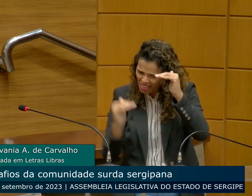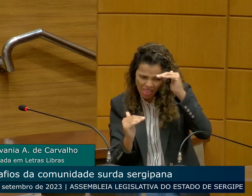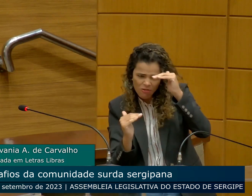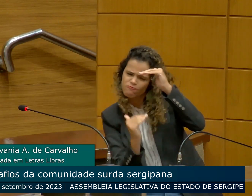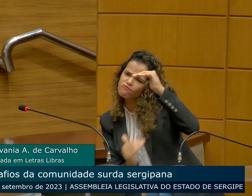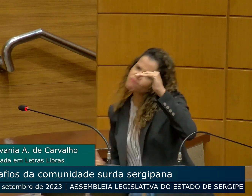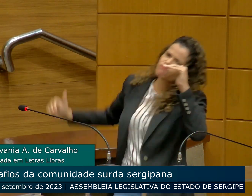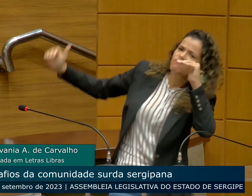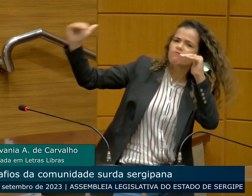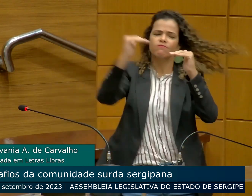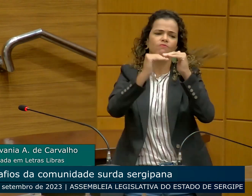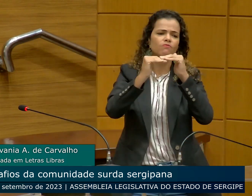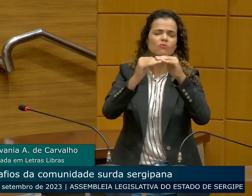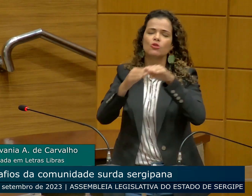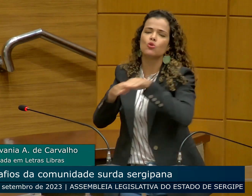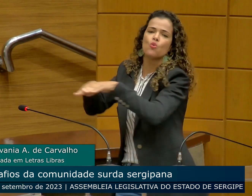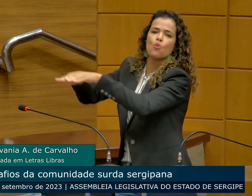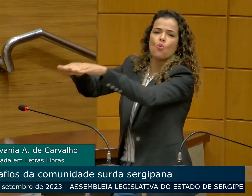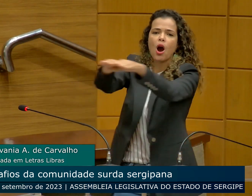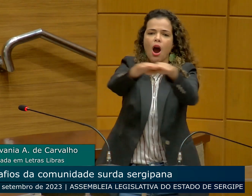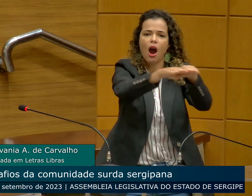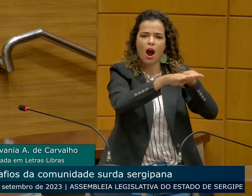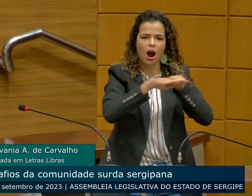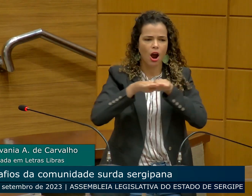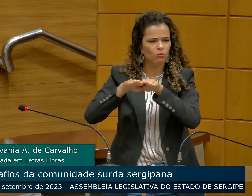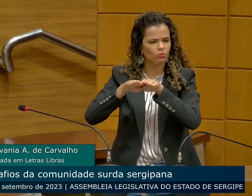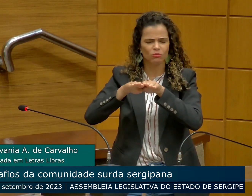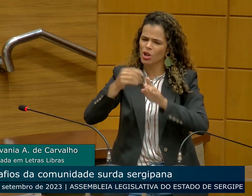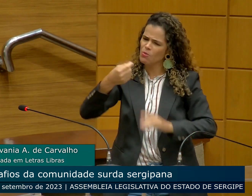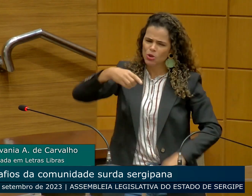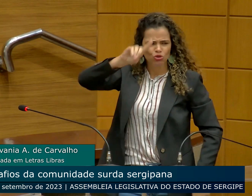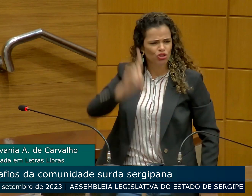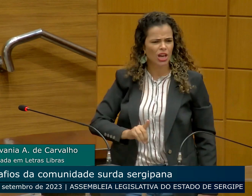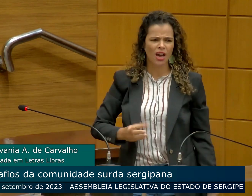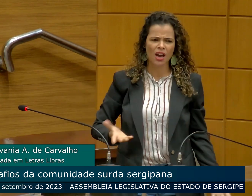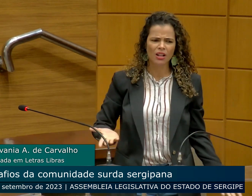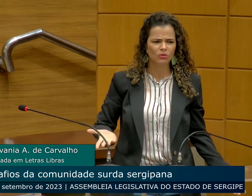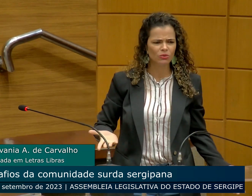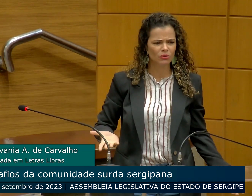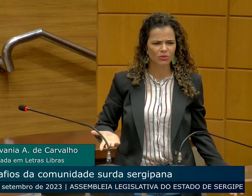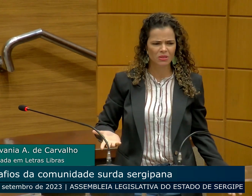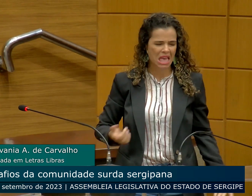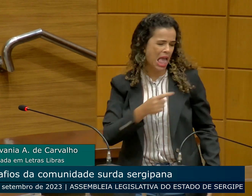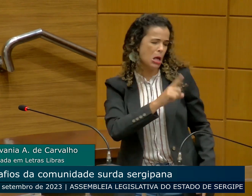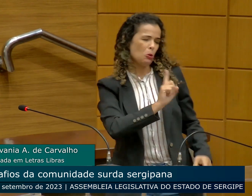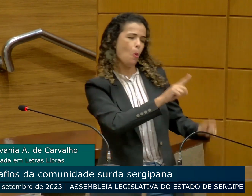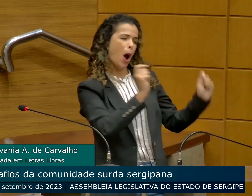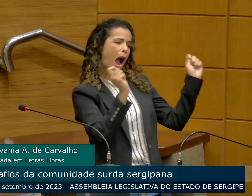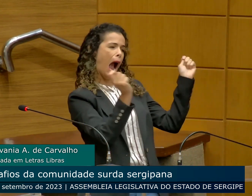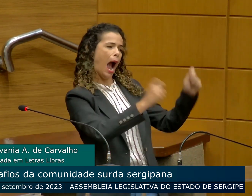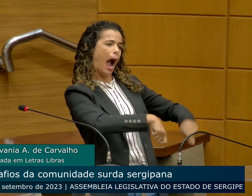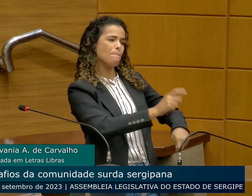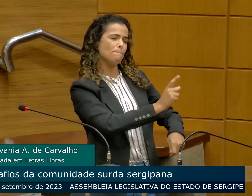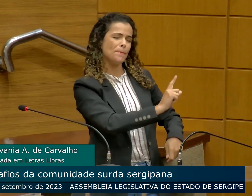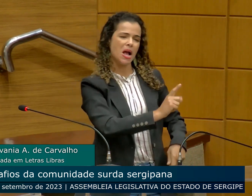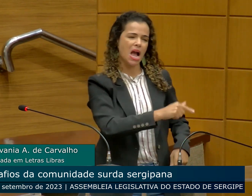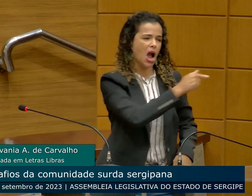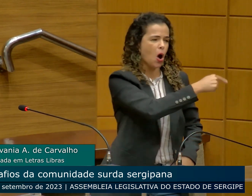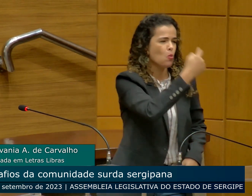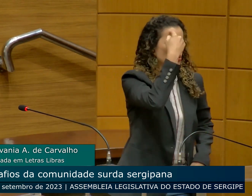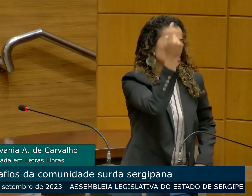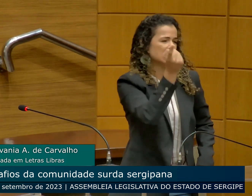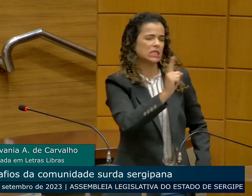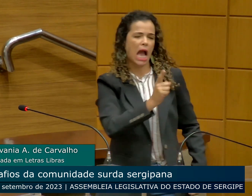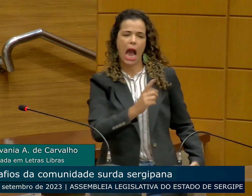aceito. Essa questão de estar inferiorizando, não. Tem que ser igual, todos nós somos